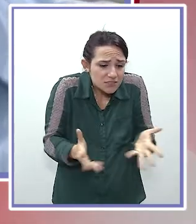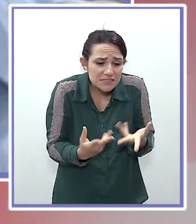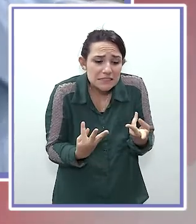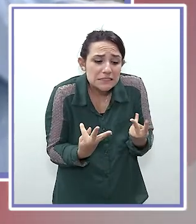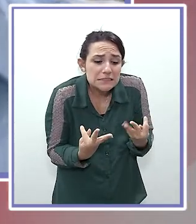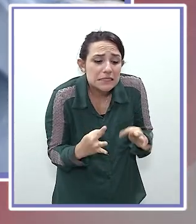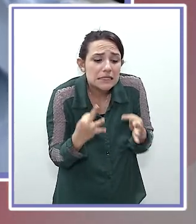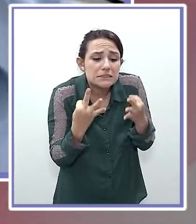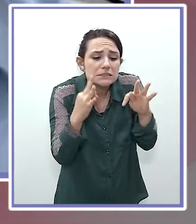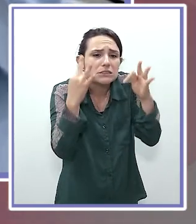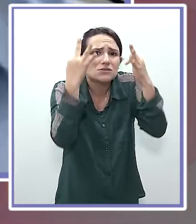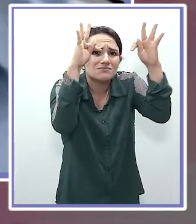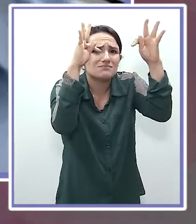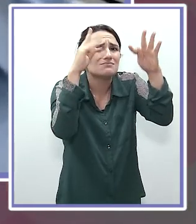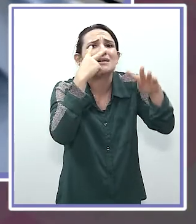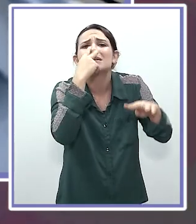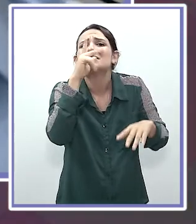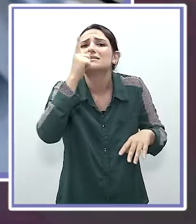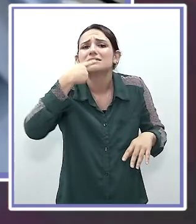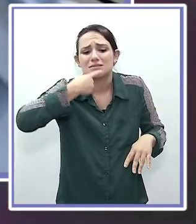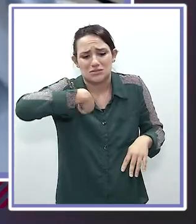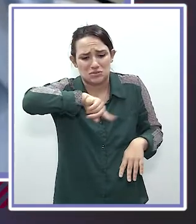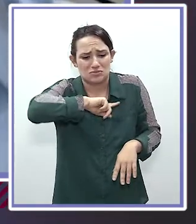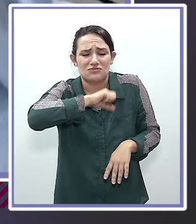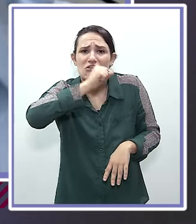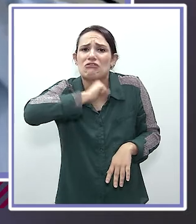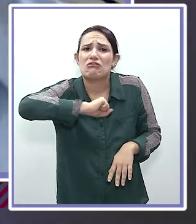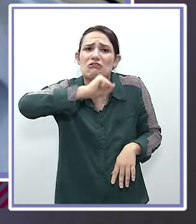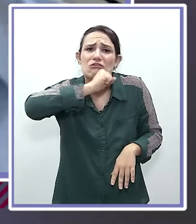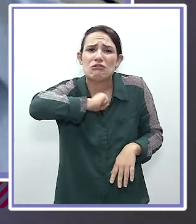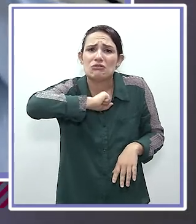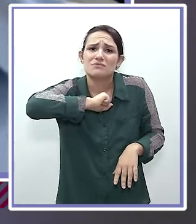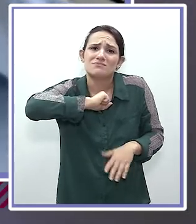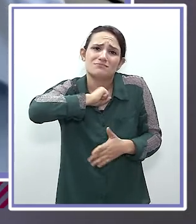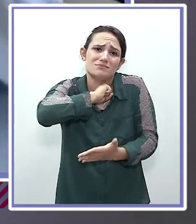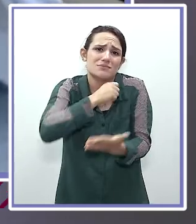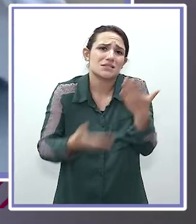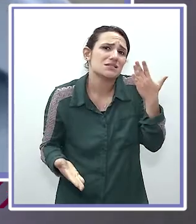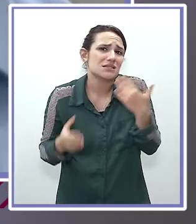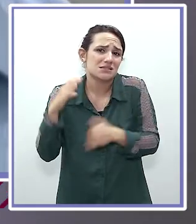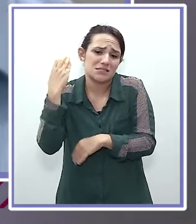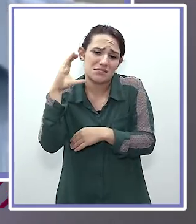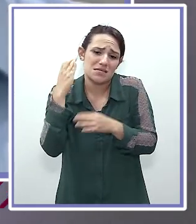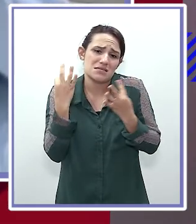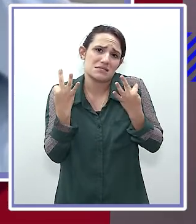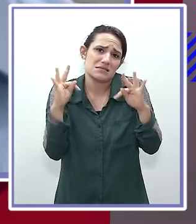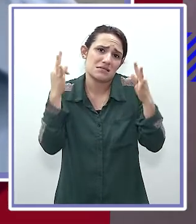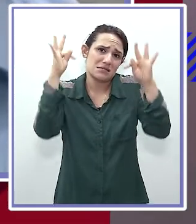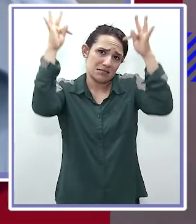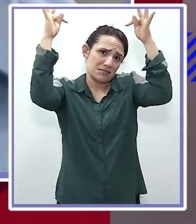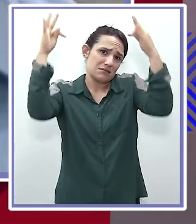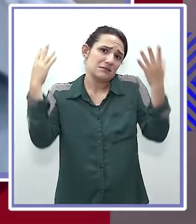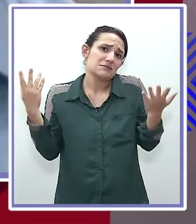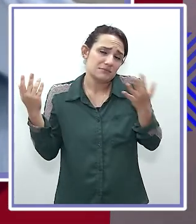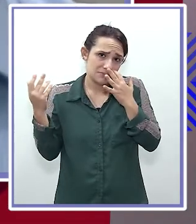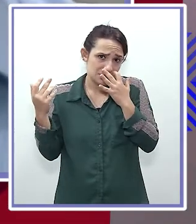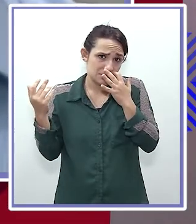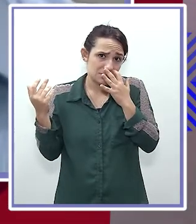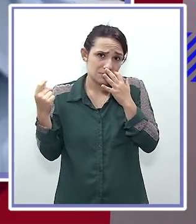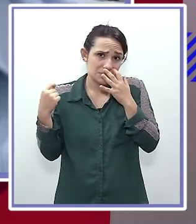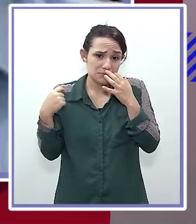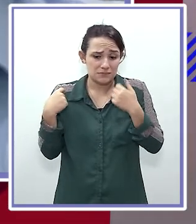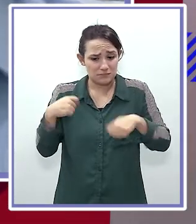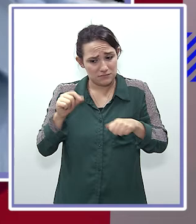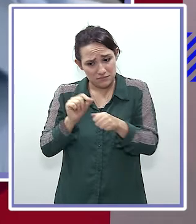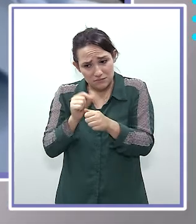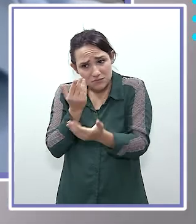gente tem que falar do retrocesso que nós estamos vendo de investimento em ciência e tecnologia. Nós não vamos reduzir perda também